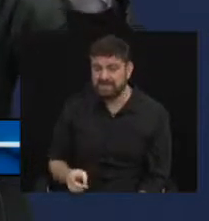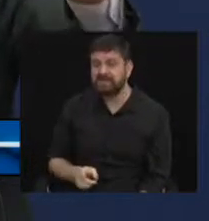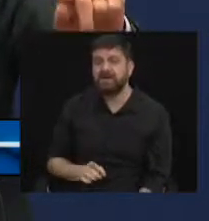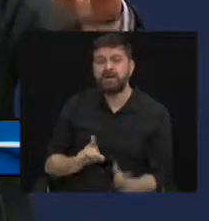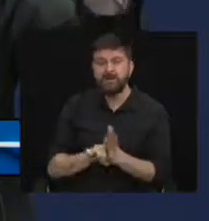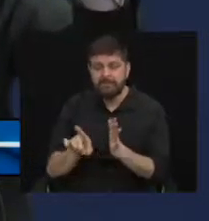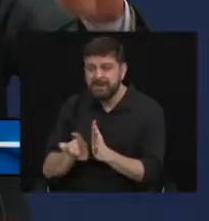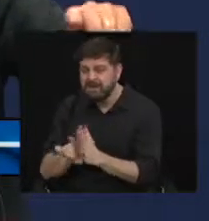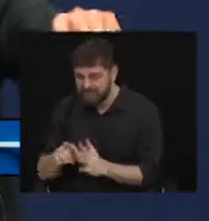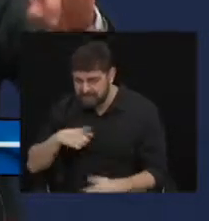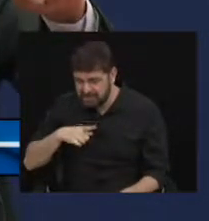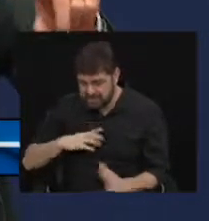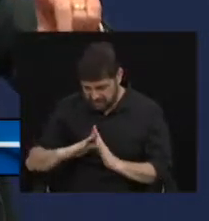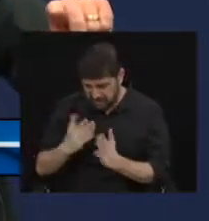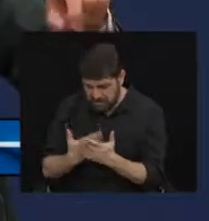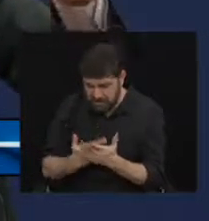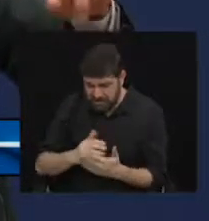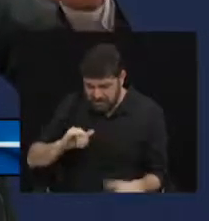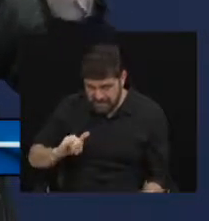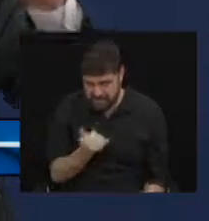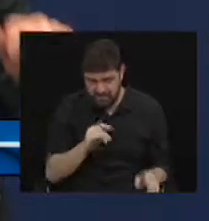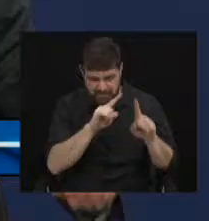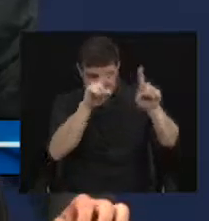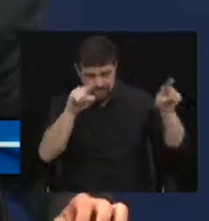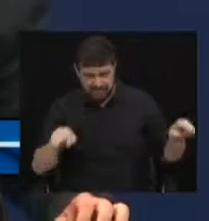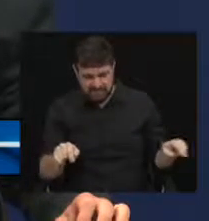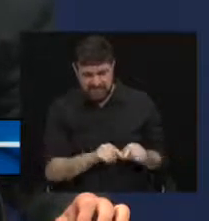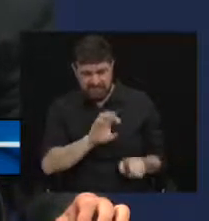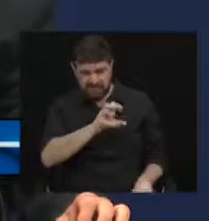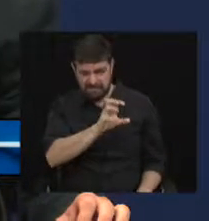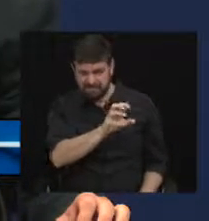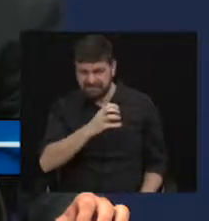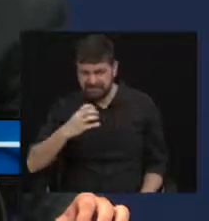usadas. Depois eu quero lembrar outros eventos.